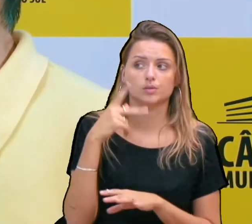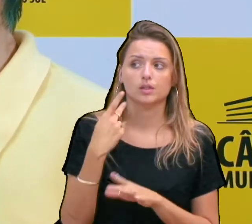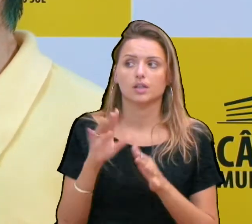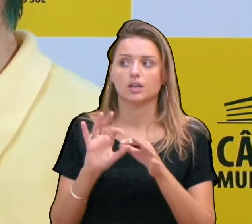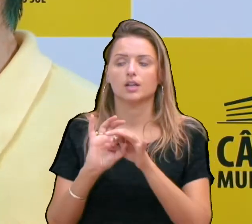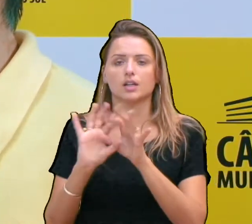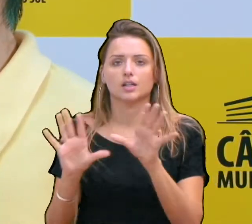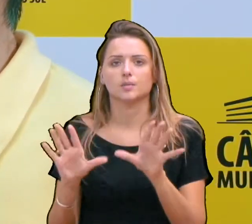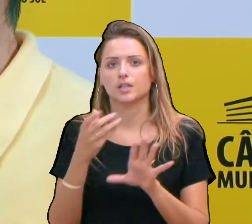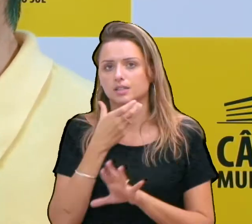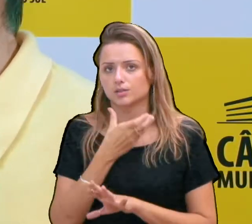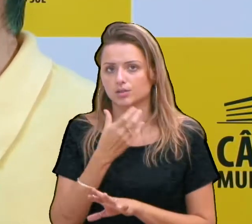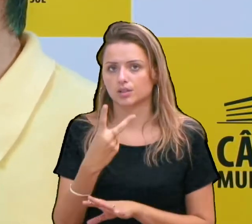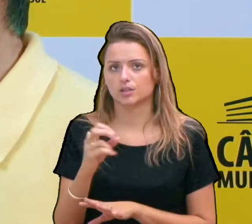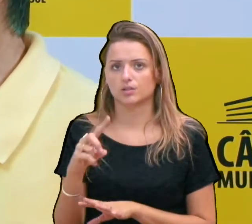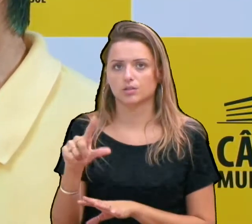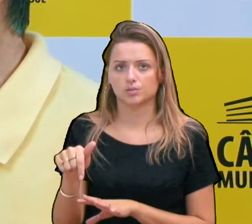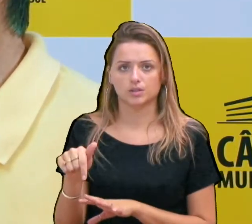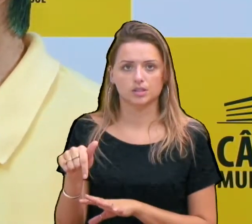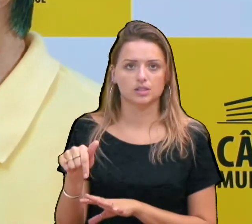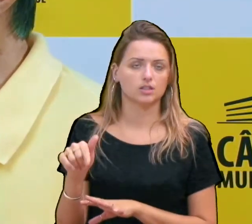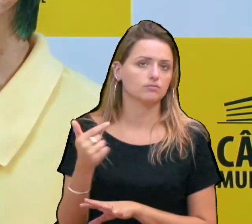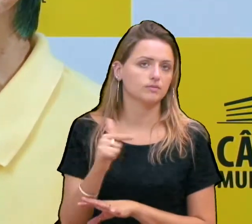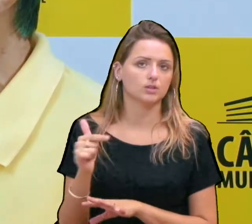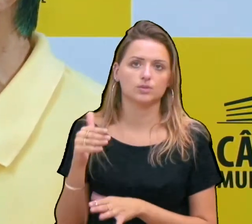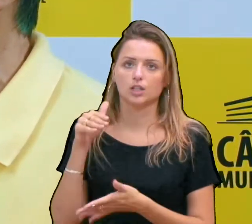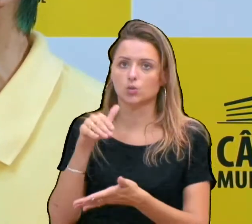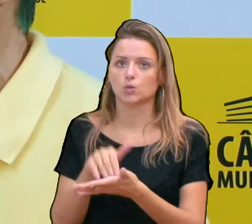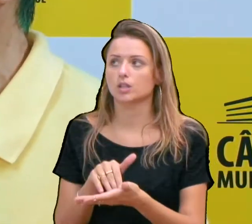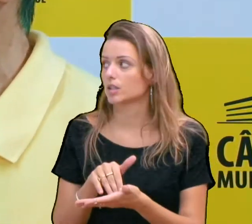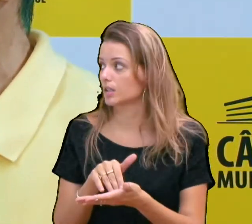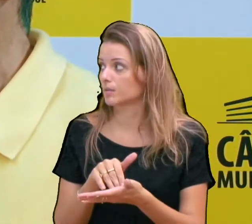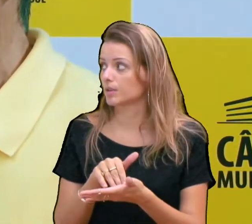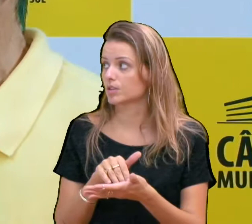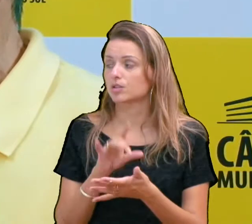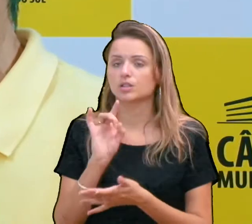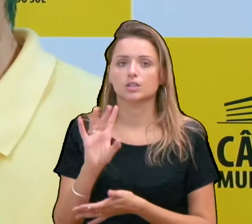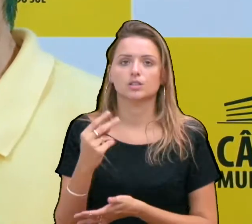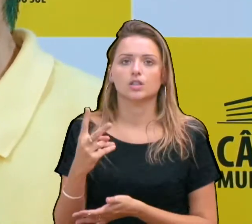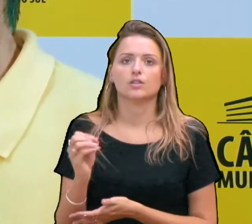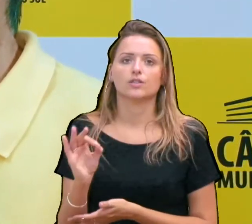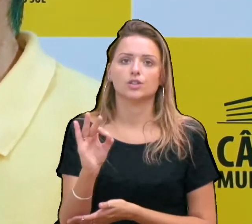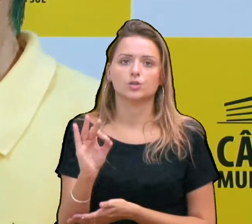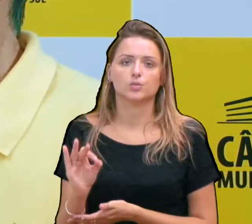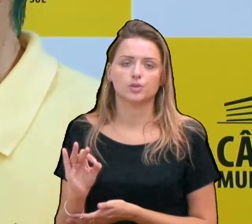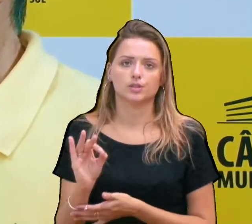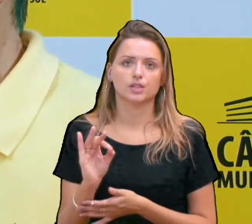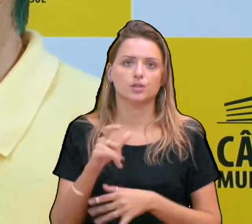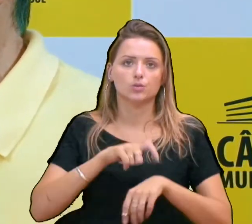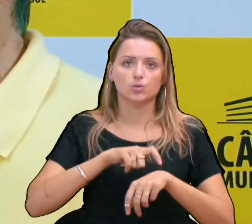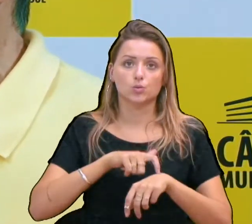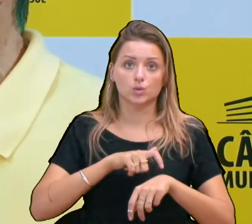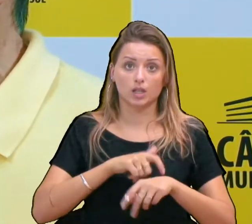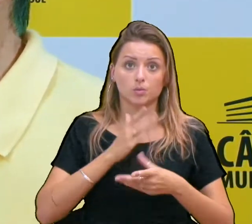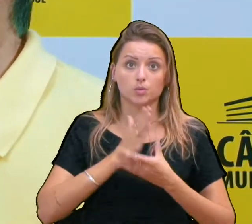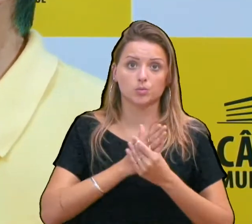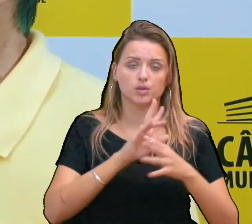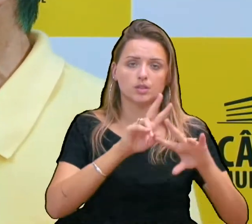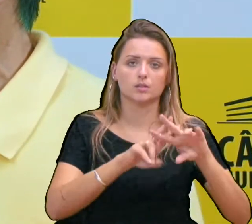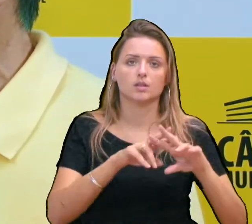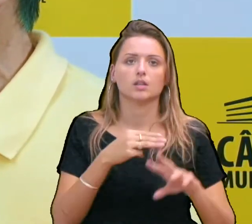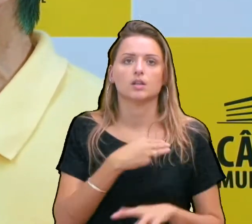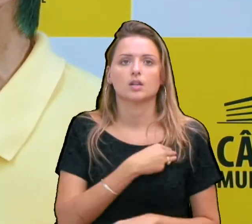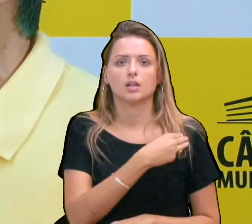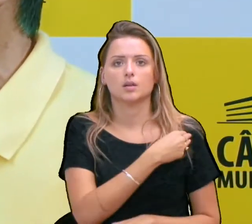de Natal de 2017, sem limite e apenas 20%. Para nossa tranquilidade, a